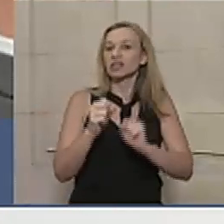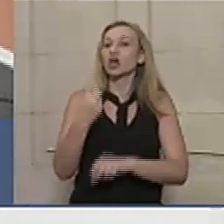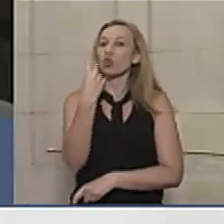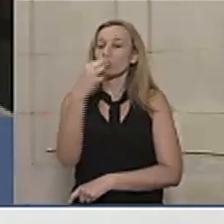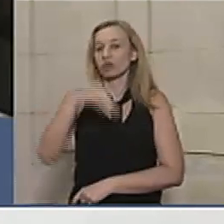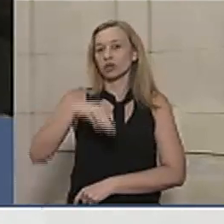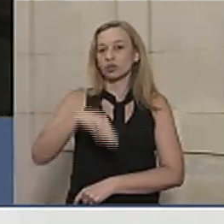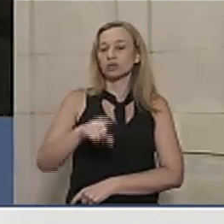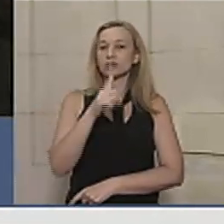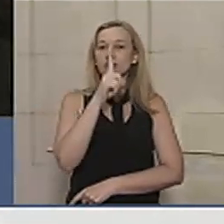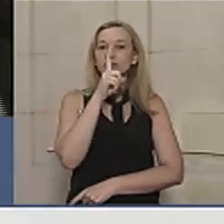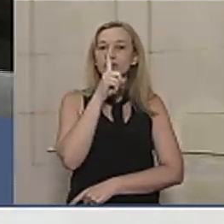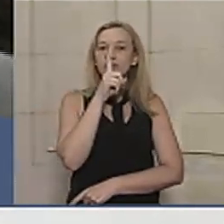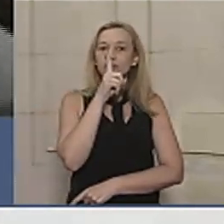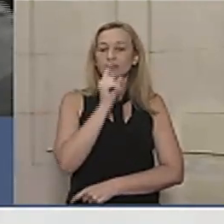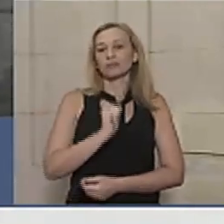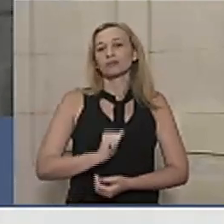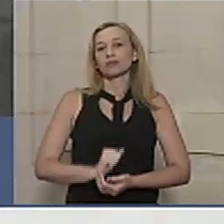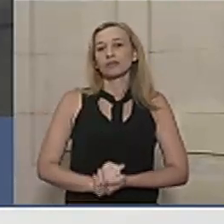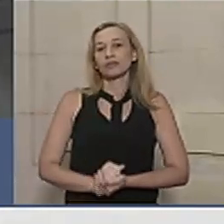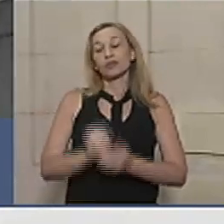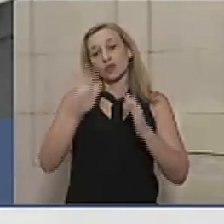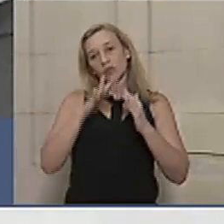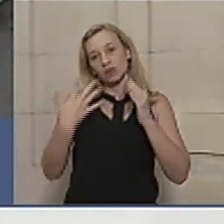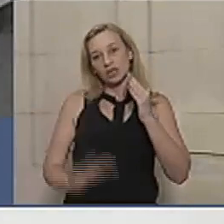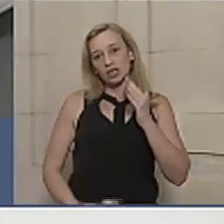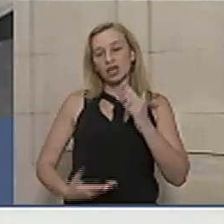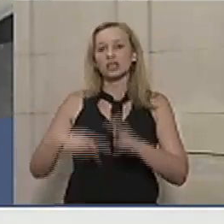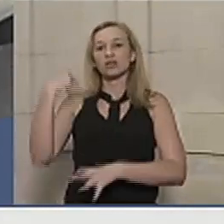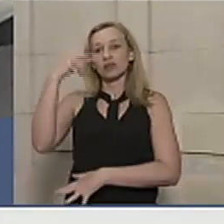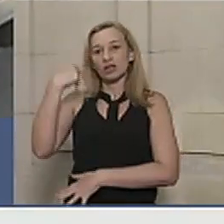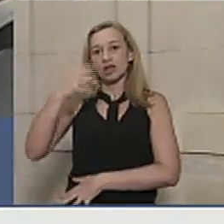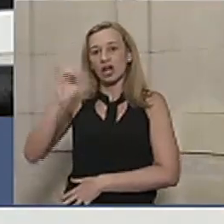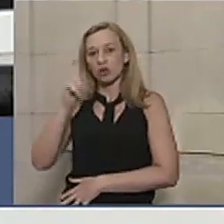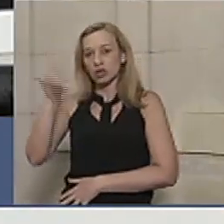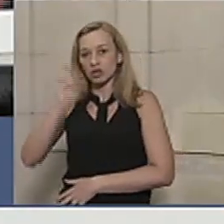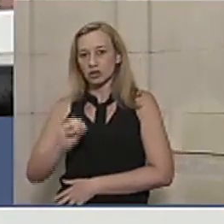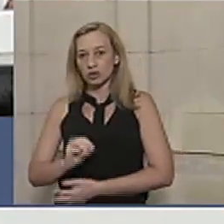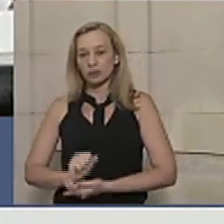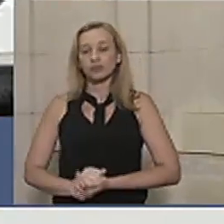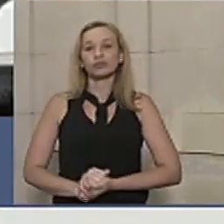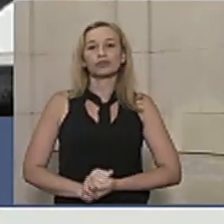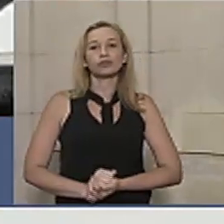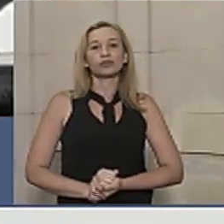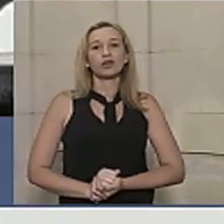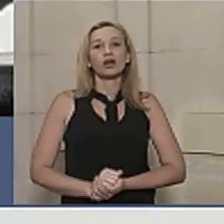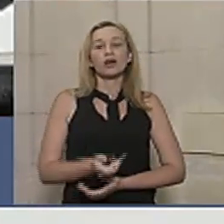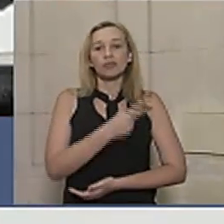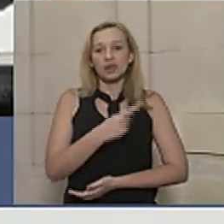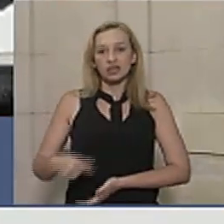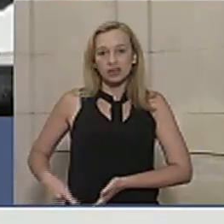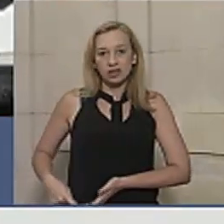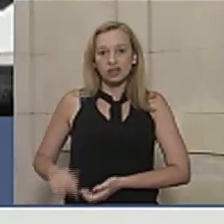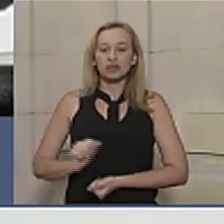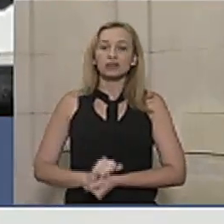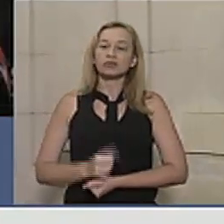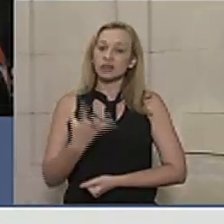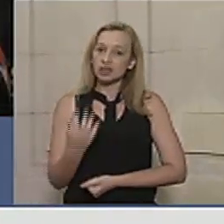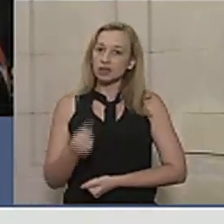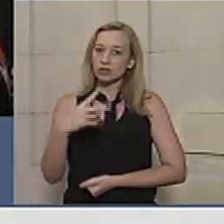de silêncio em homenagem ao vereador Aloysio de Freitas. A presidência defere o pedido de Vossa Excelência e